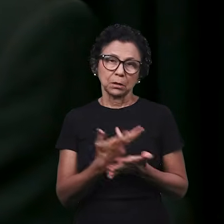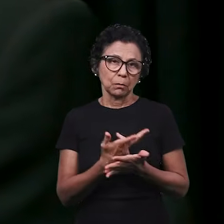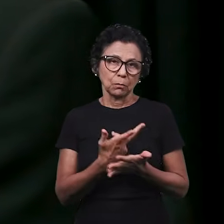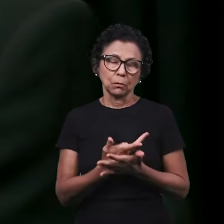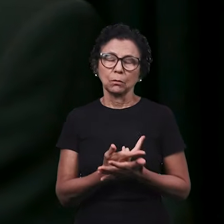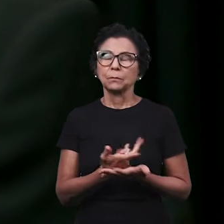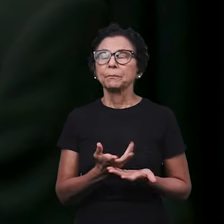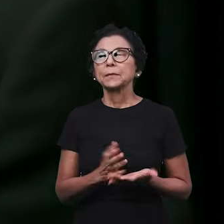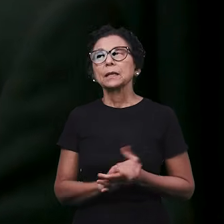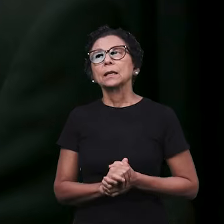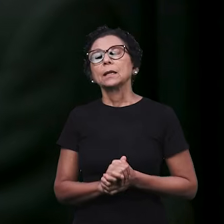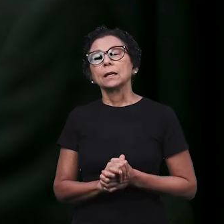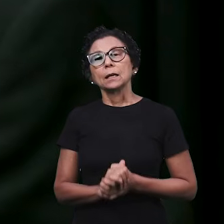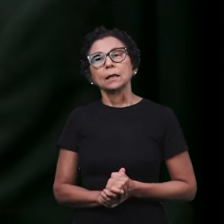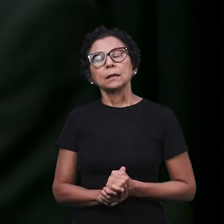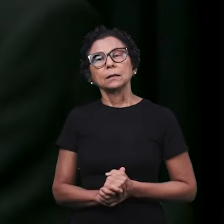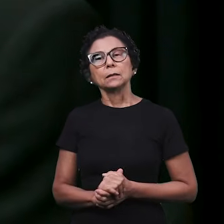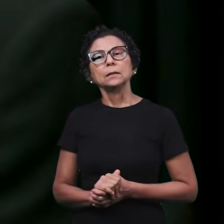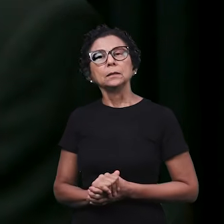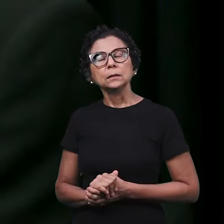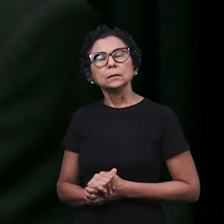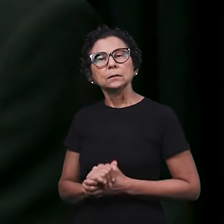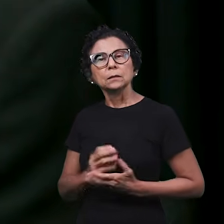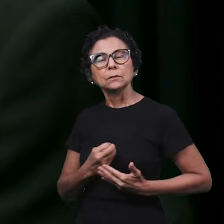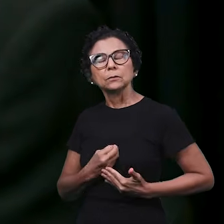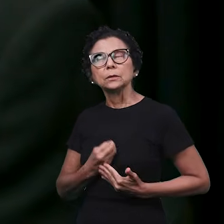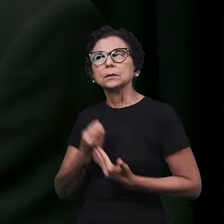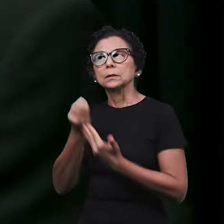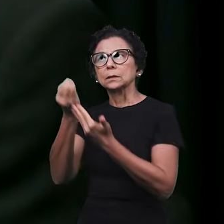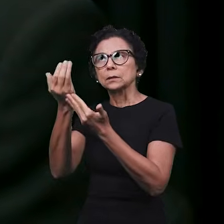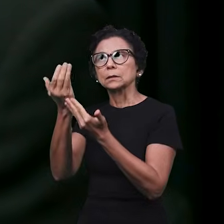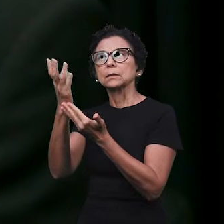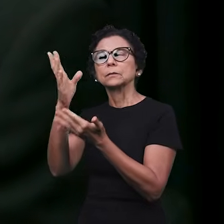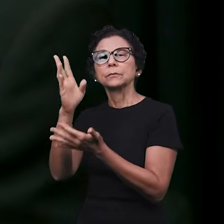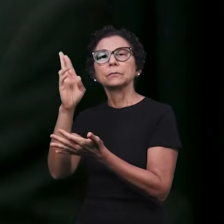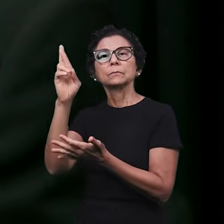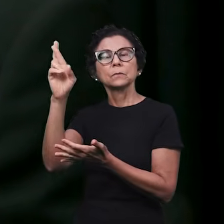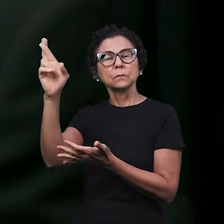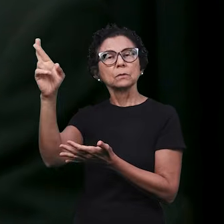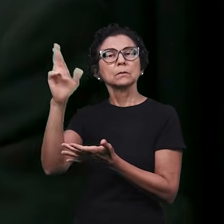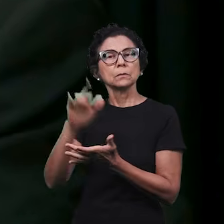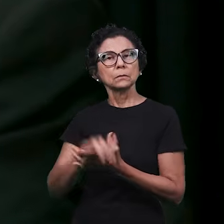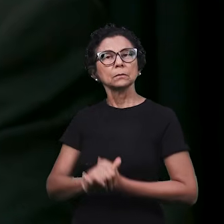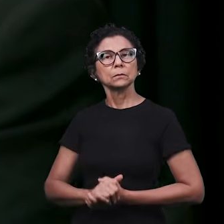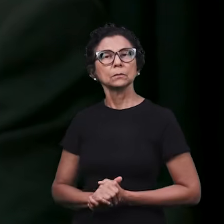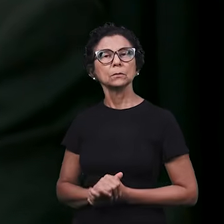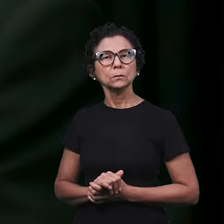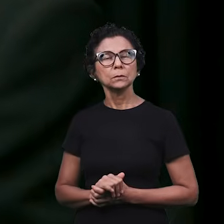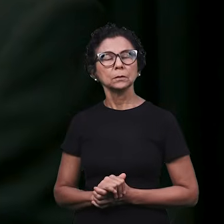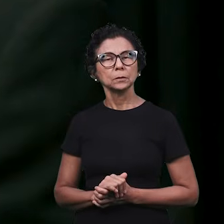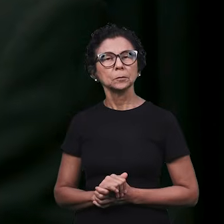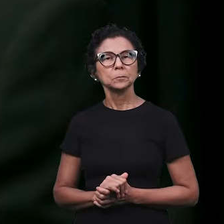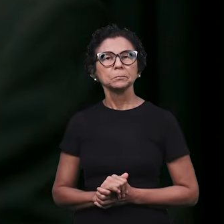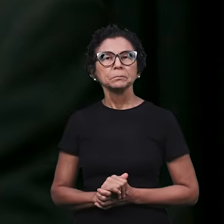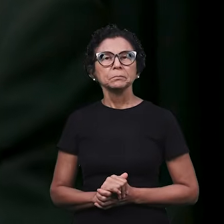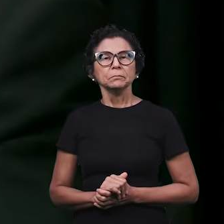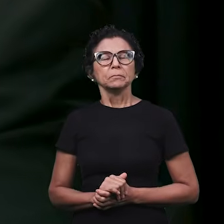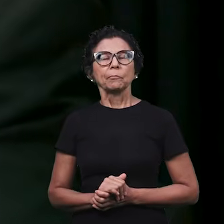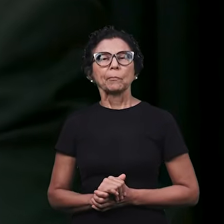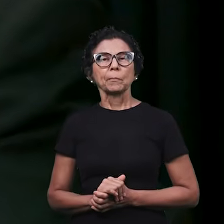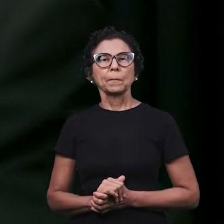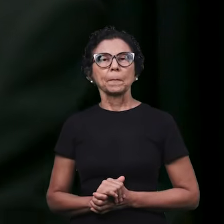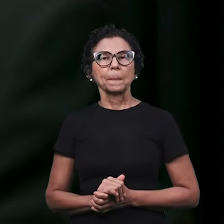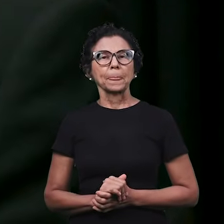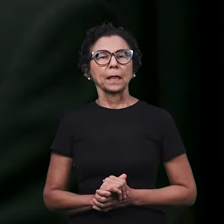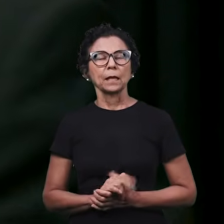resultado de uma vida que foi consagrada ao Senhor, que vai gerar um fruto, aquilo que é para a